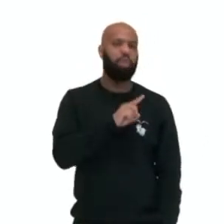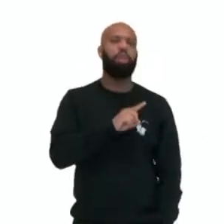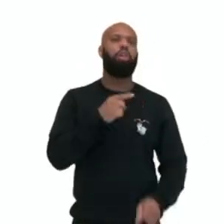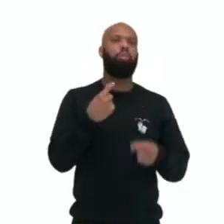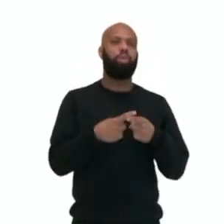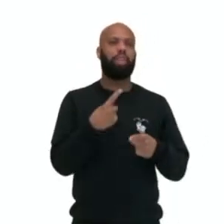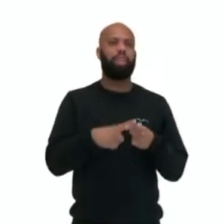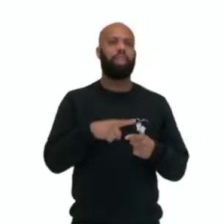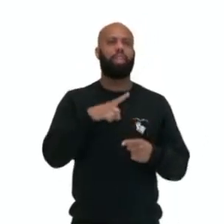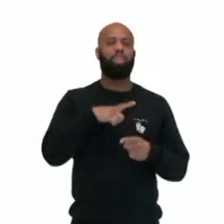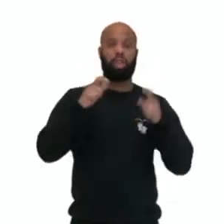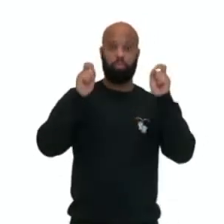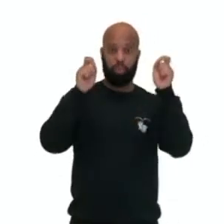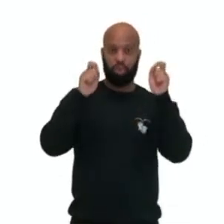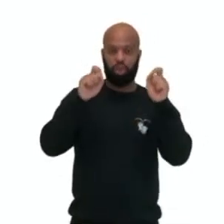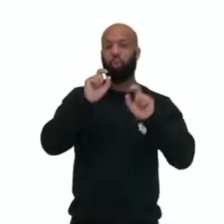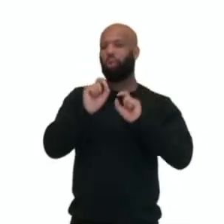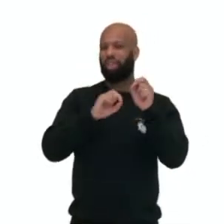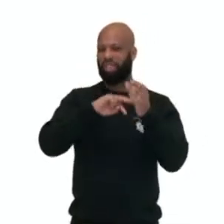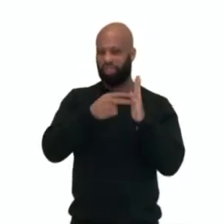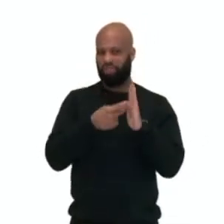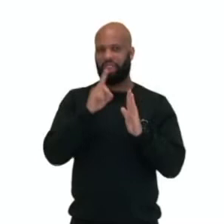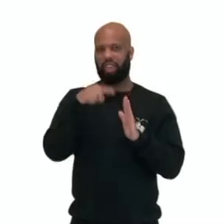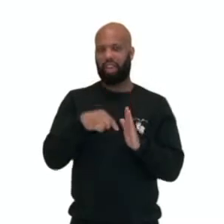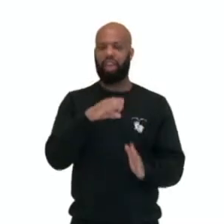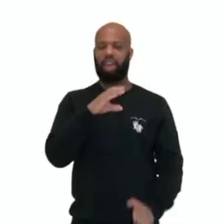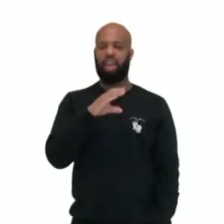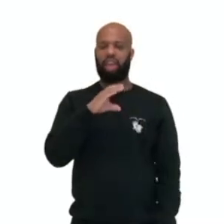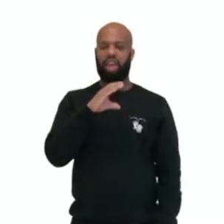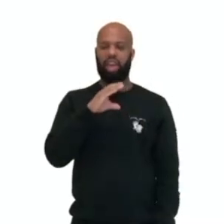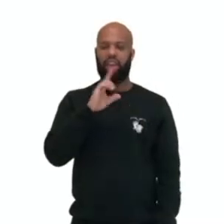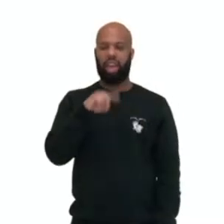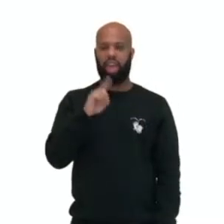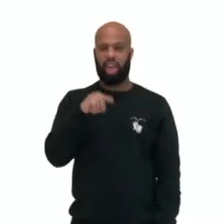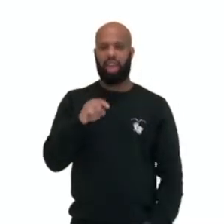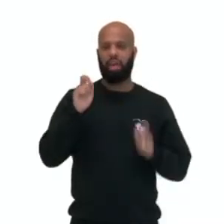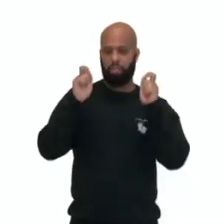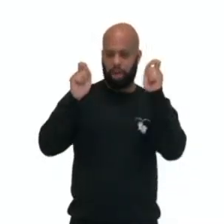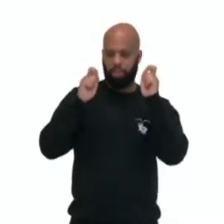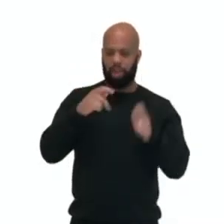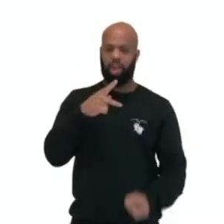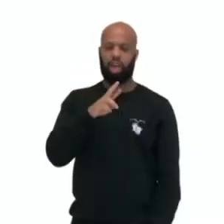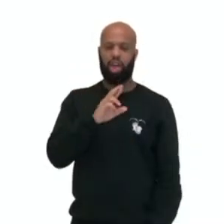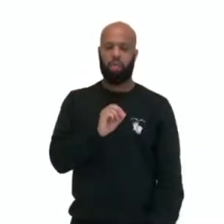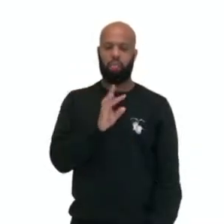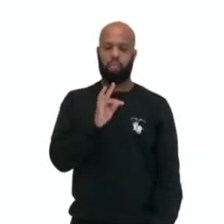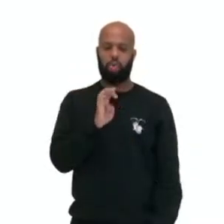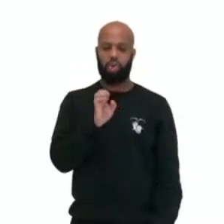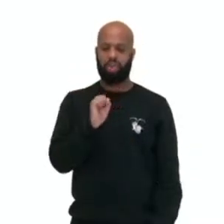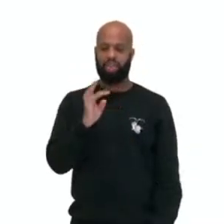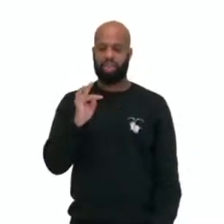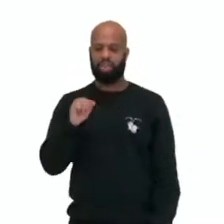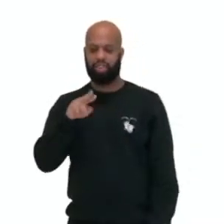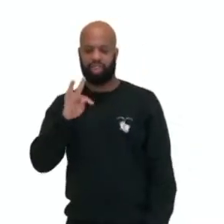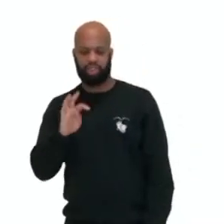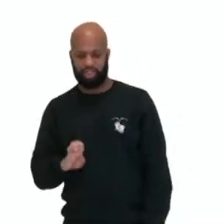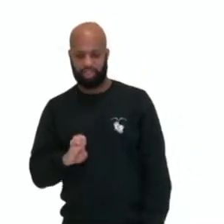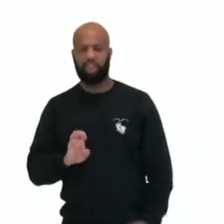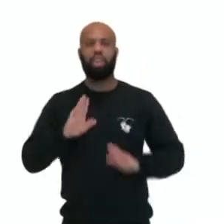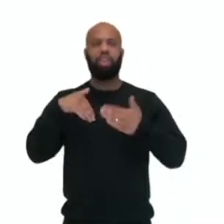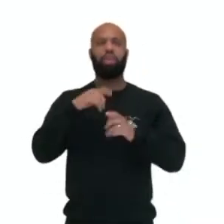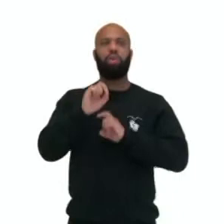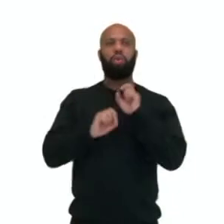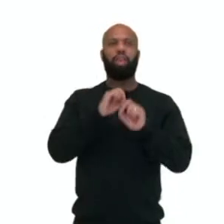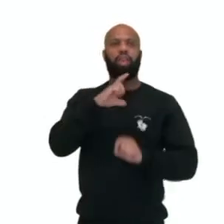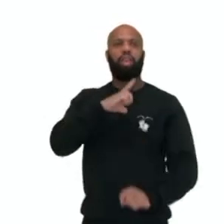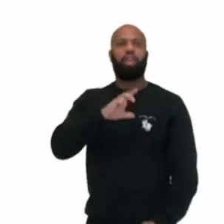fundamentalmente protestante, tá? Resultando no soul, cuja tradução é